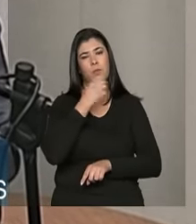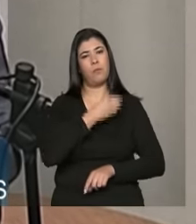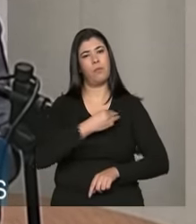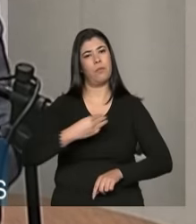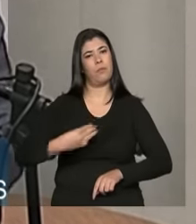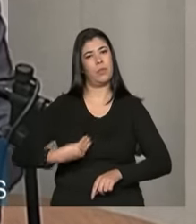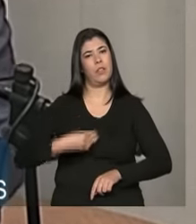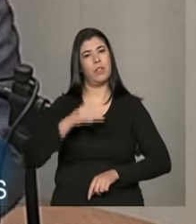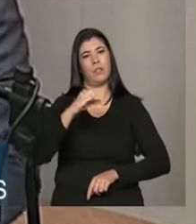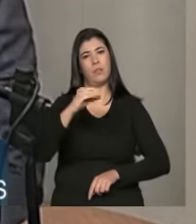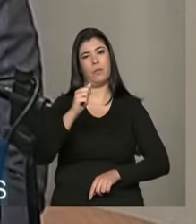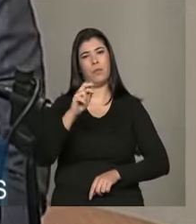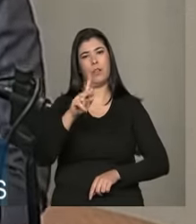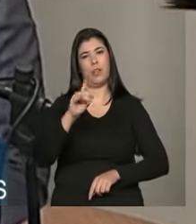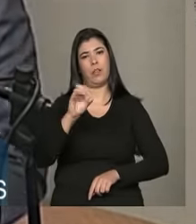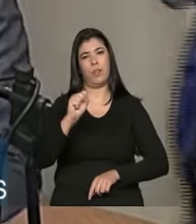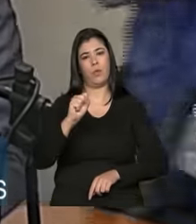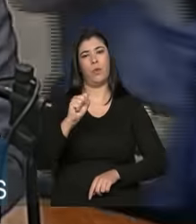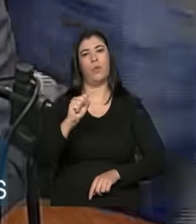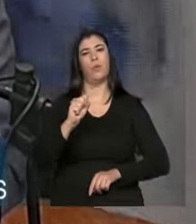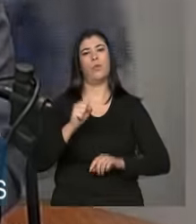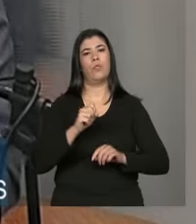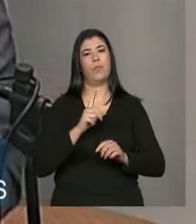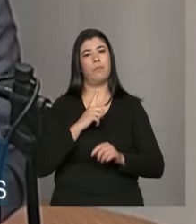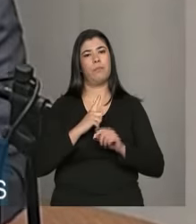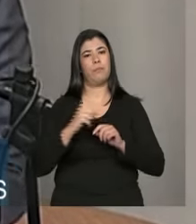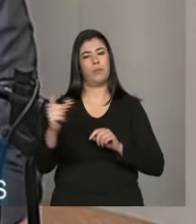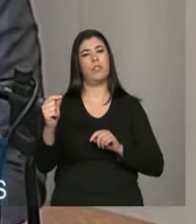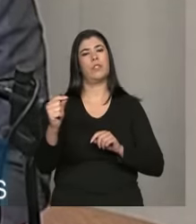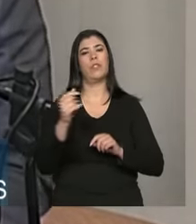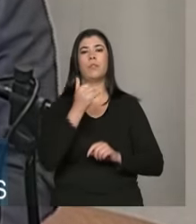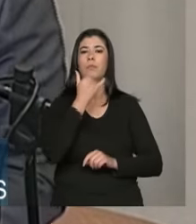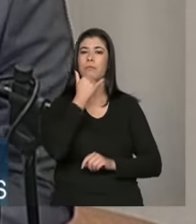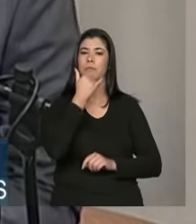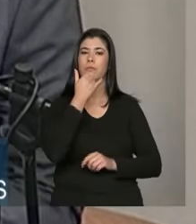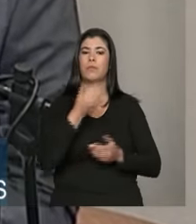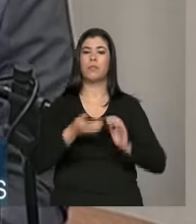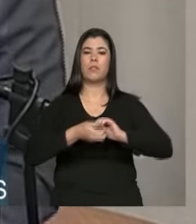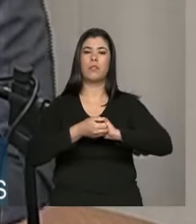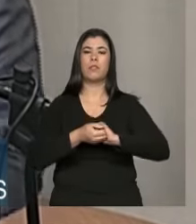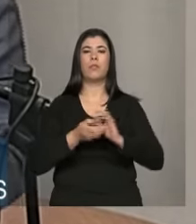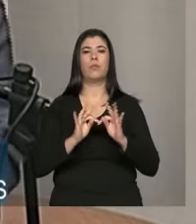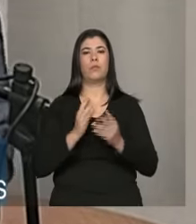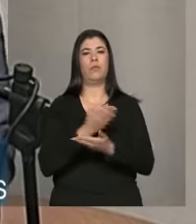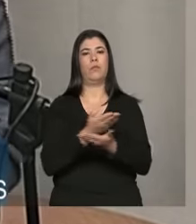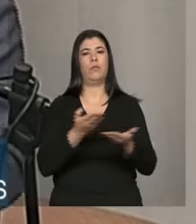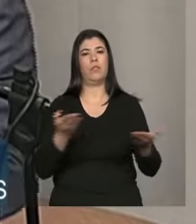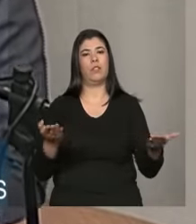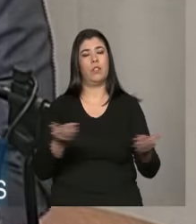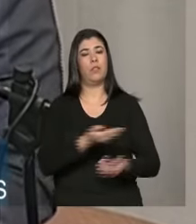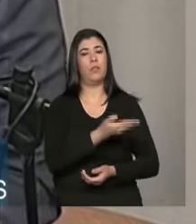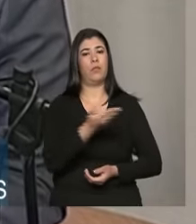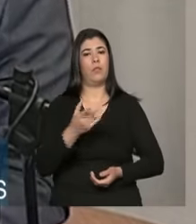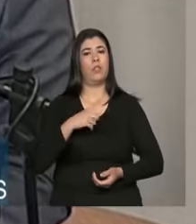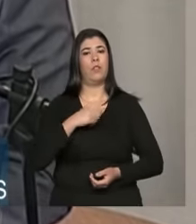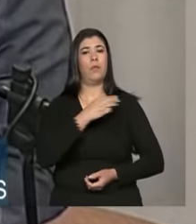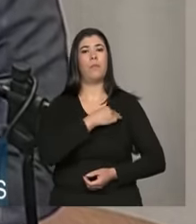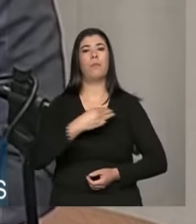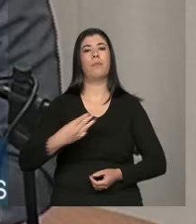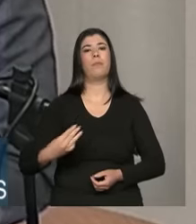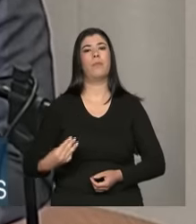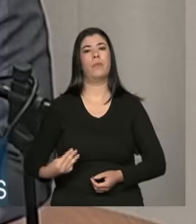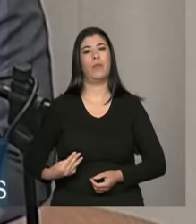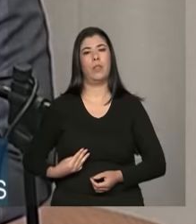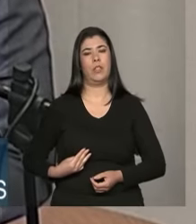acabou de se retirar e que tá aqui o nome dele na nominada e Excelentíssimo Senhor Ministro de estado chefe